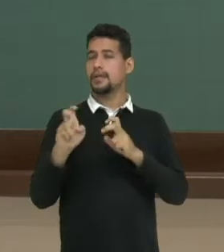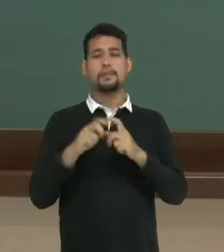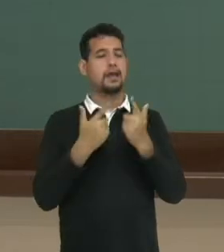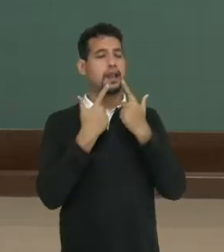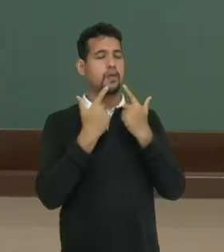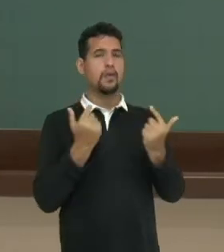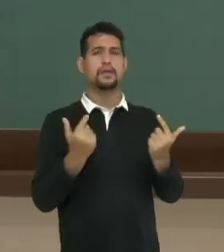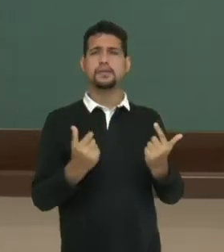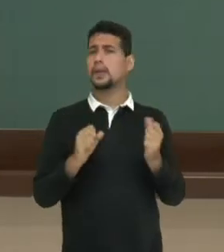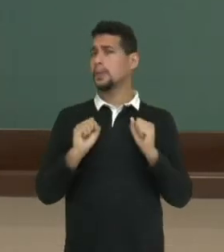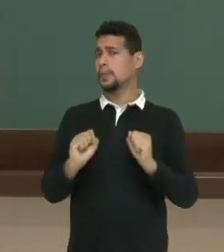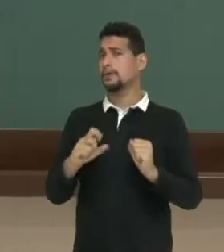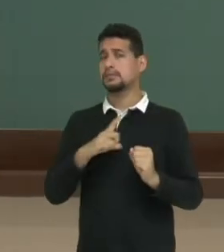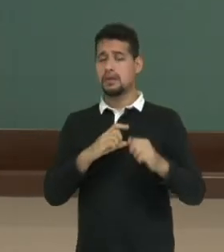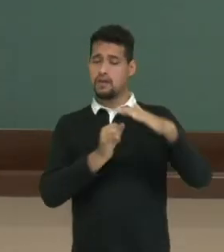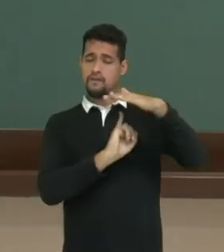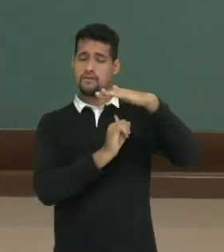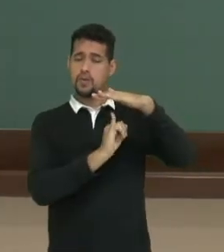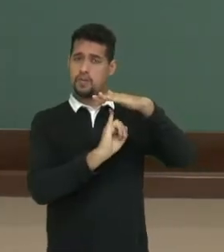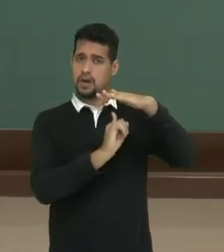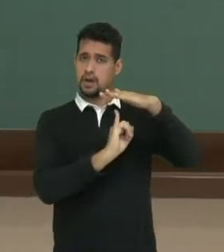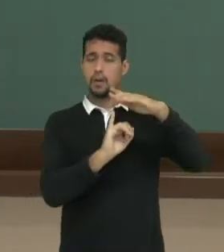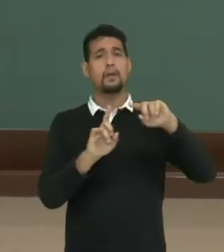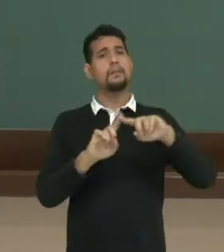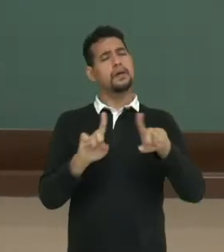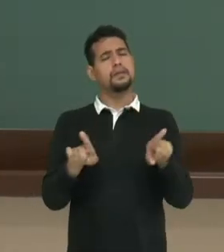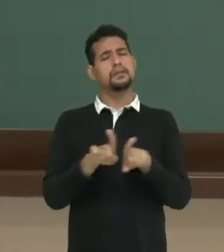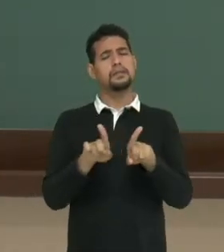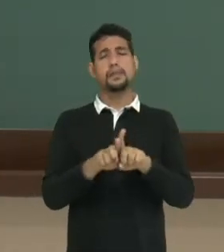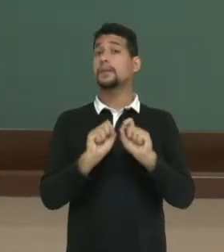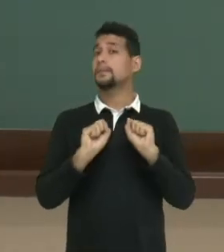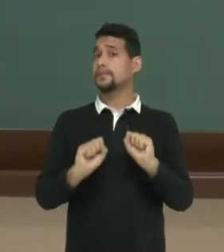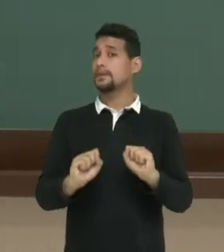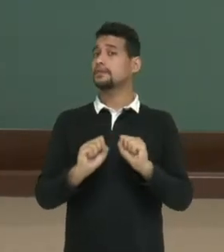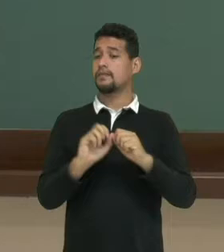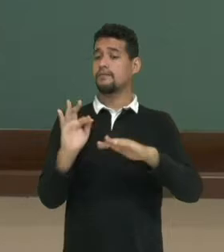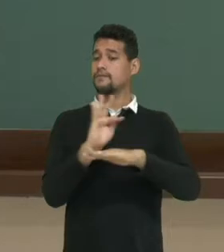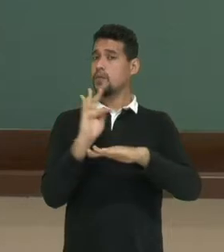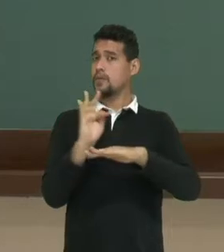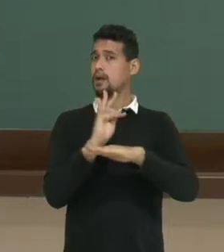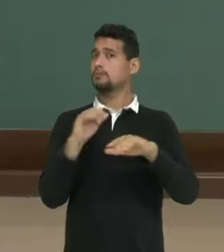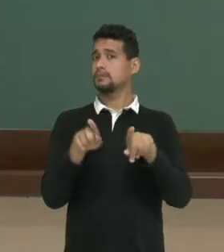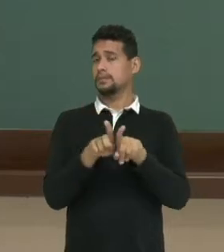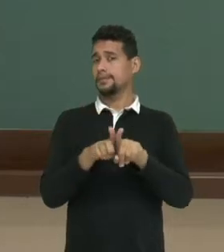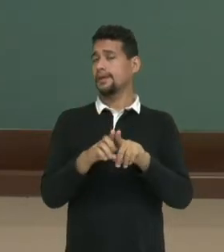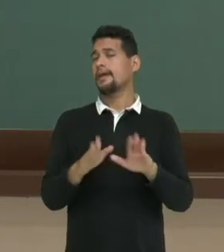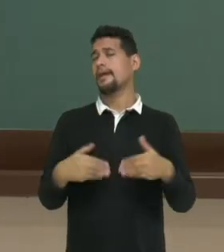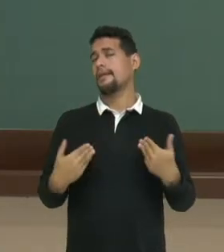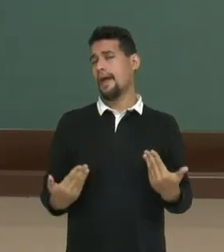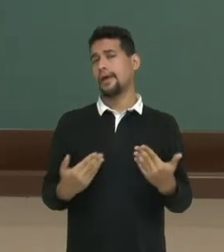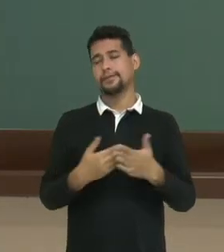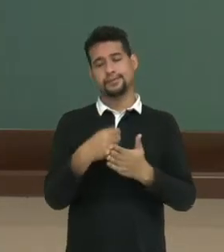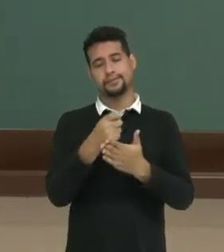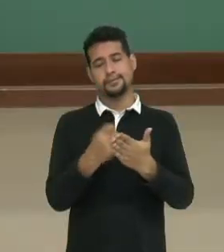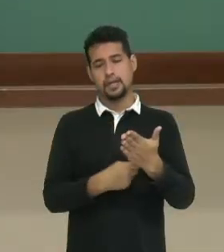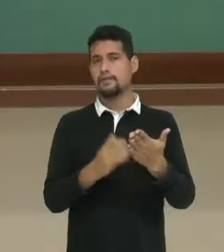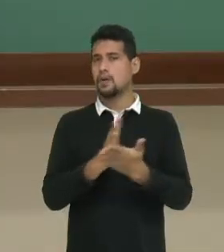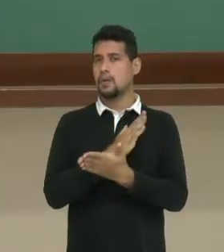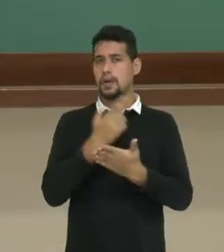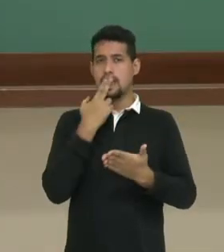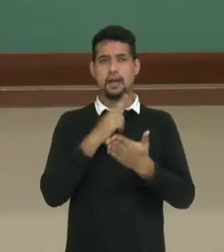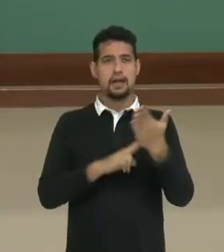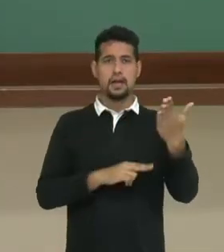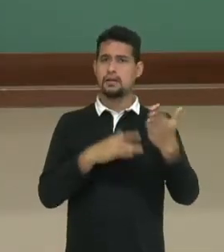linguagem ela pode ser informal, mas ela também pode ser formal. Óbvio que se eu escrevo uma carta para